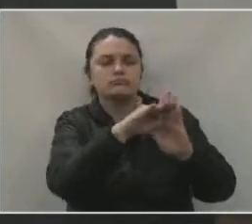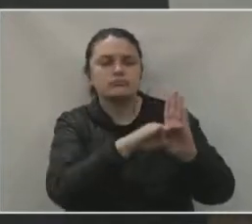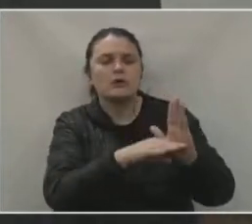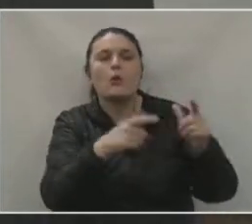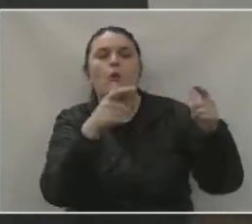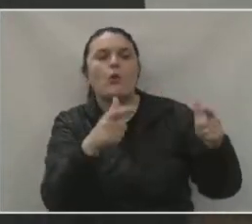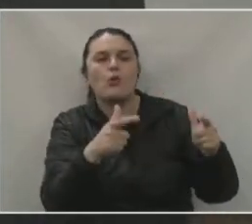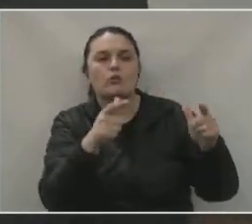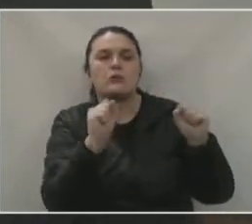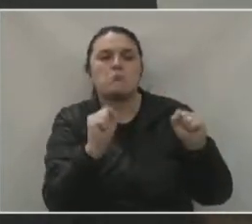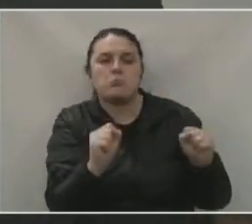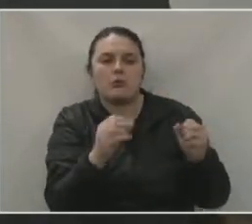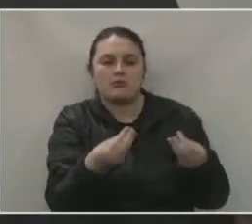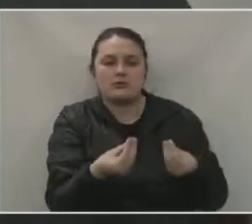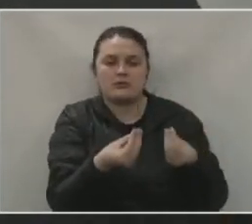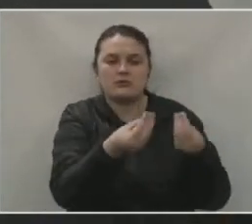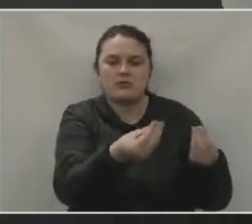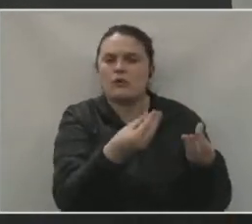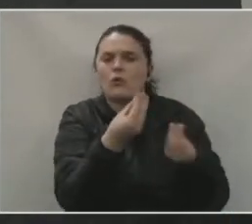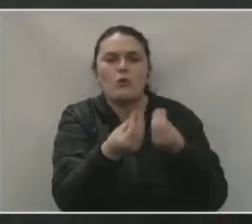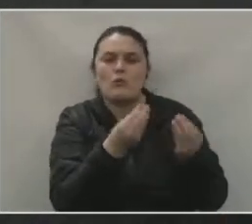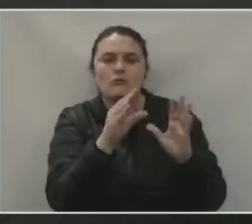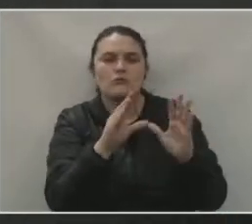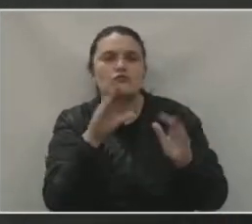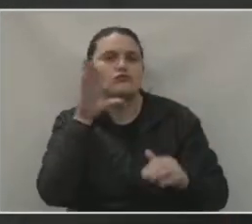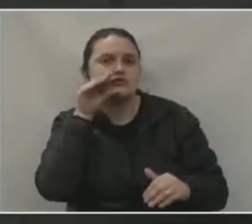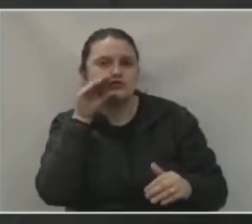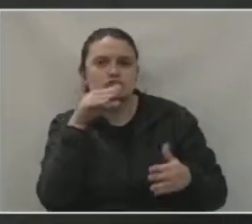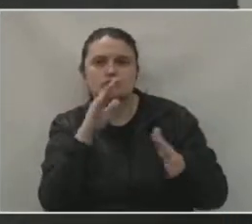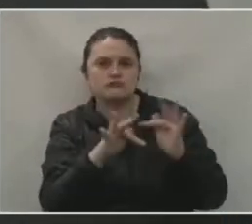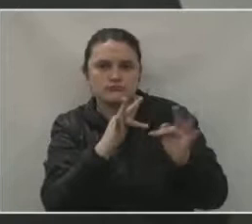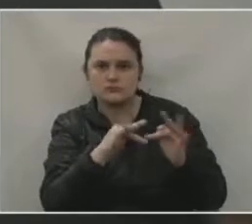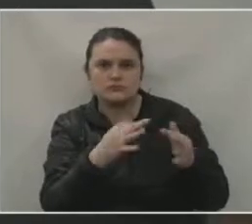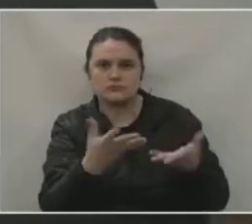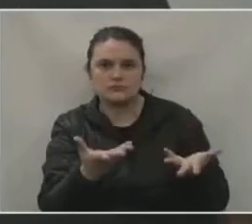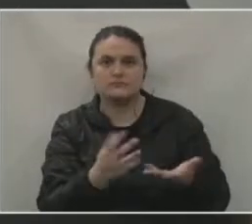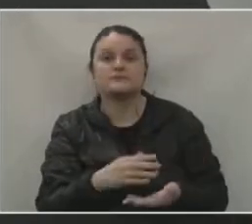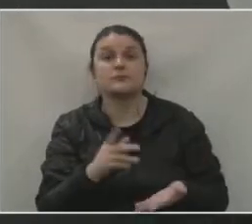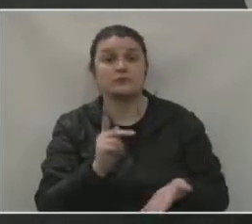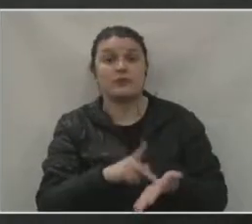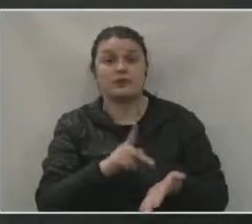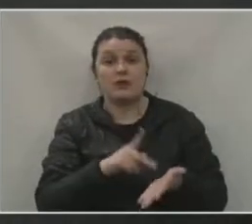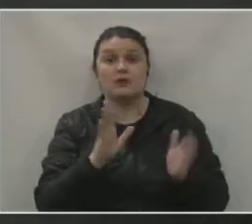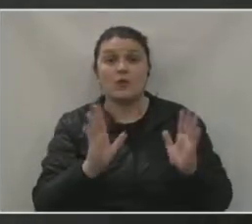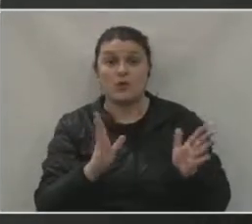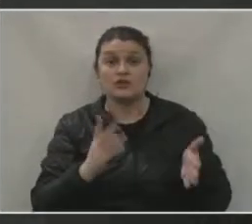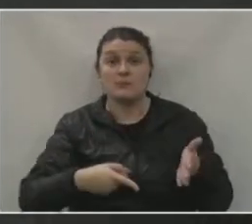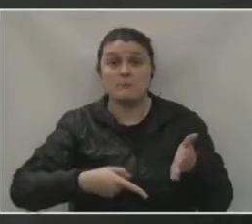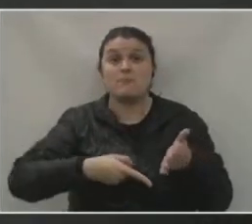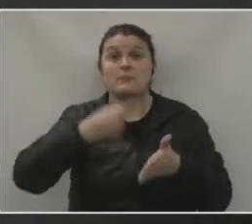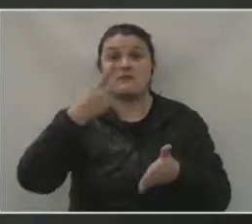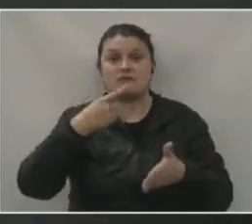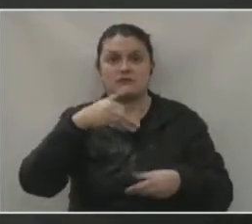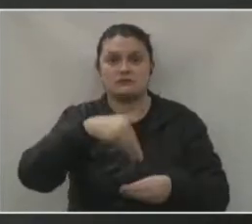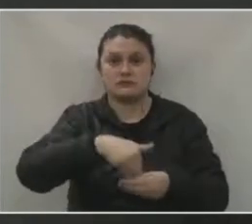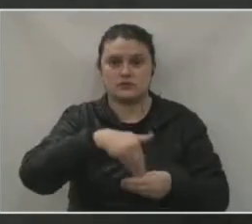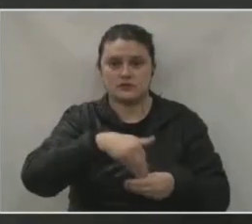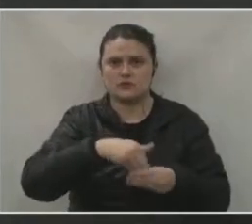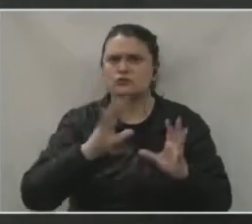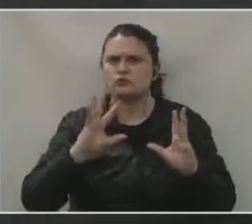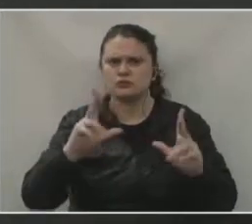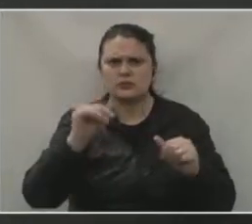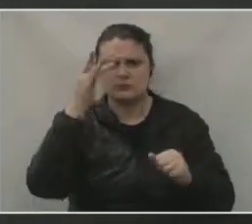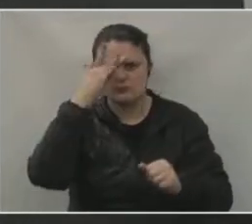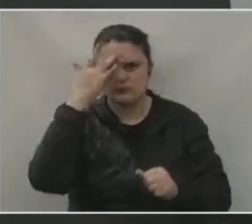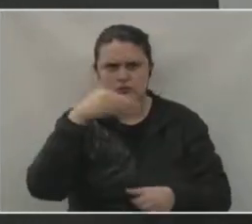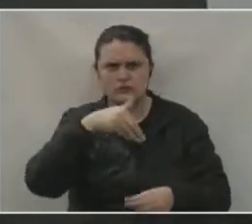poder doar, como é que vai funcionar tudo isso, ainda a gente tem que esperar um pouquinho, né? Isso, exatamente. Hoje foi a primeira votação, todo mundo